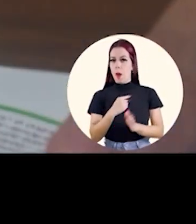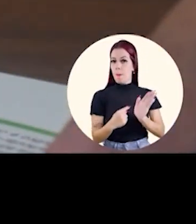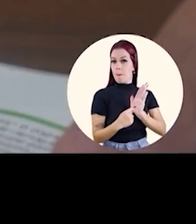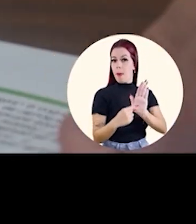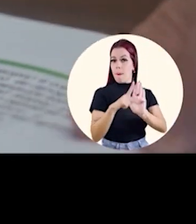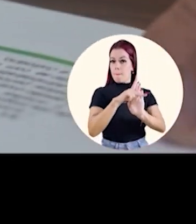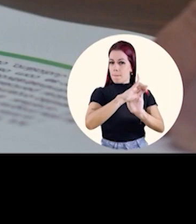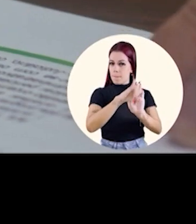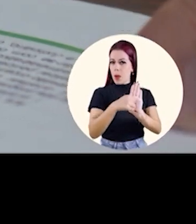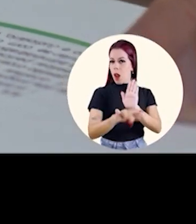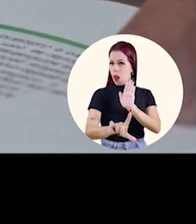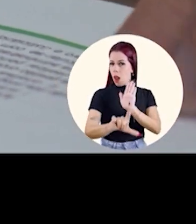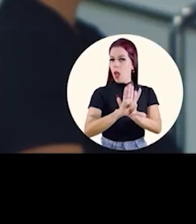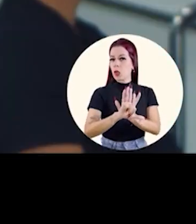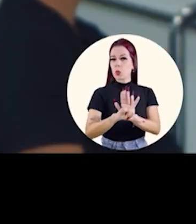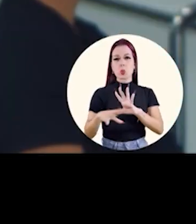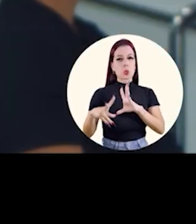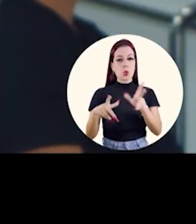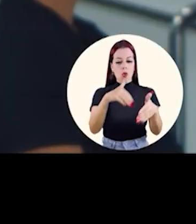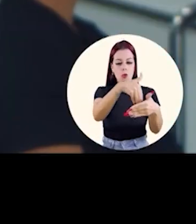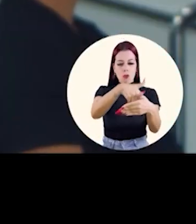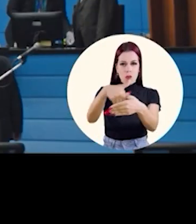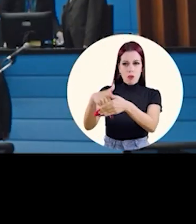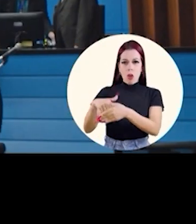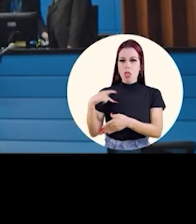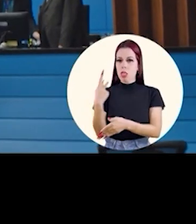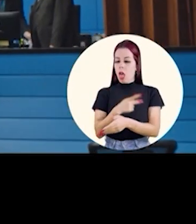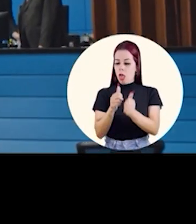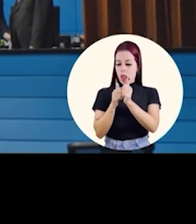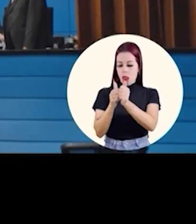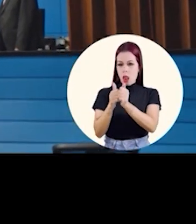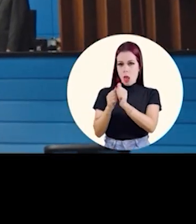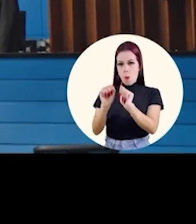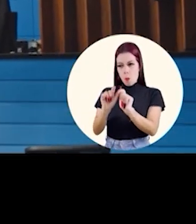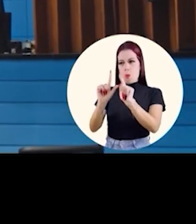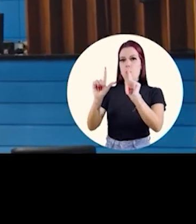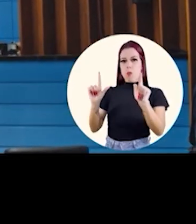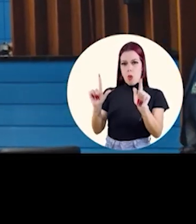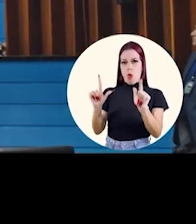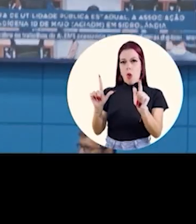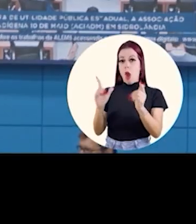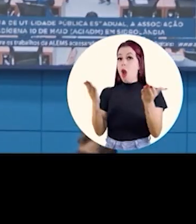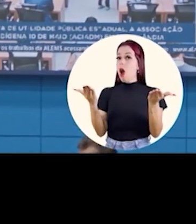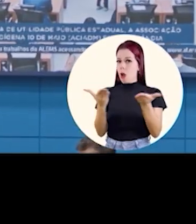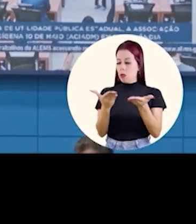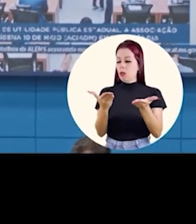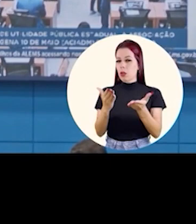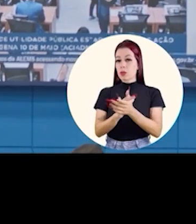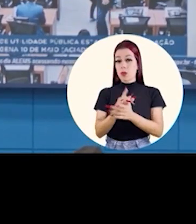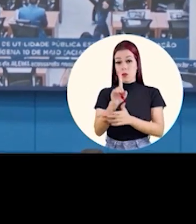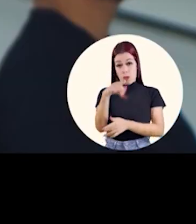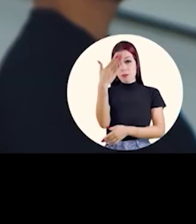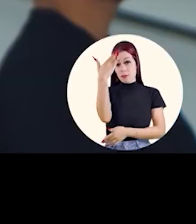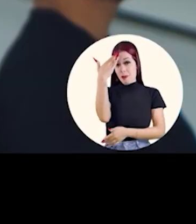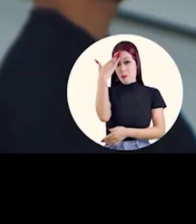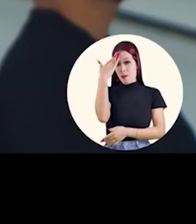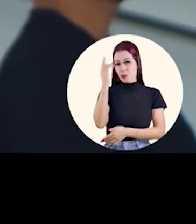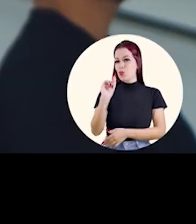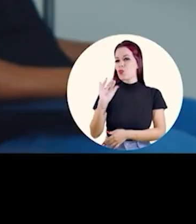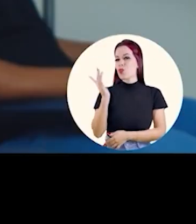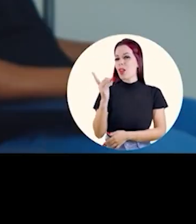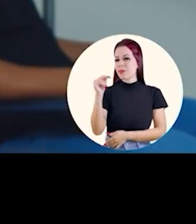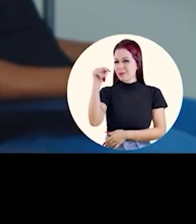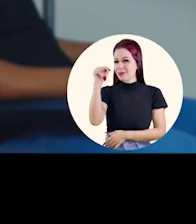apresentação de projetos de lei e tudo que vai pra votação a gente acompanha ali naquele telão de forma totalmente transparente e você